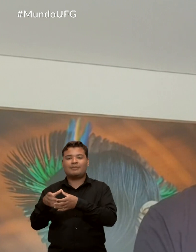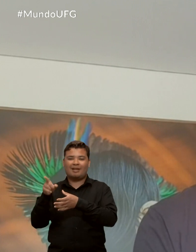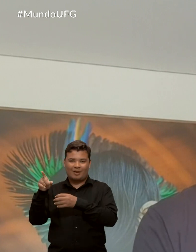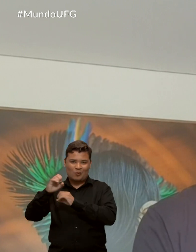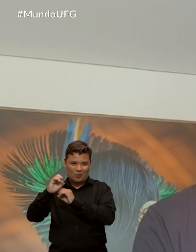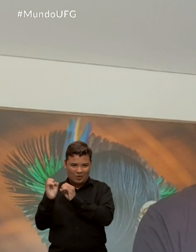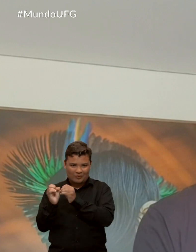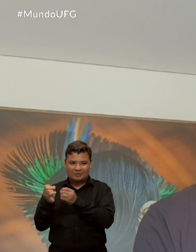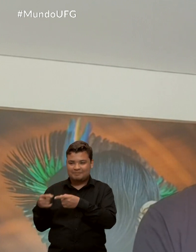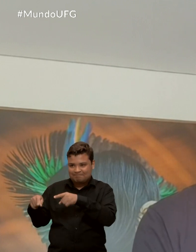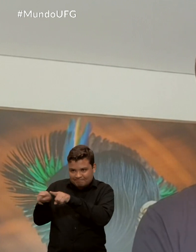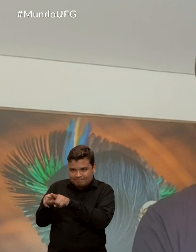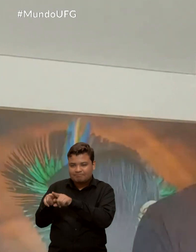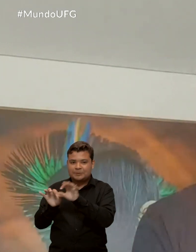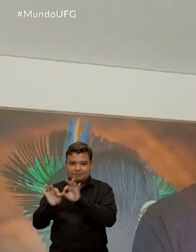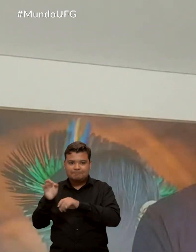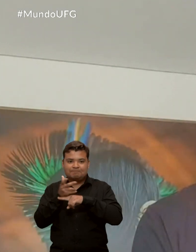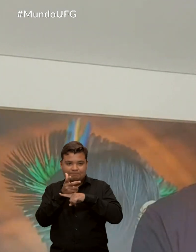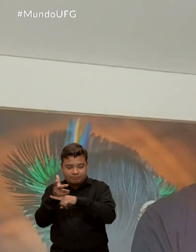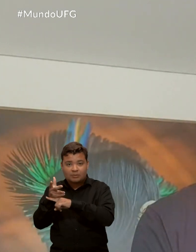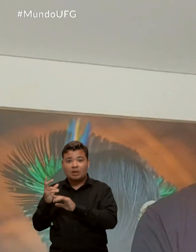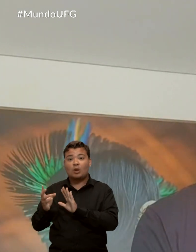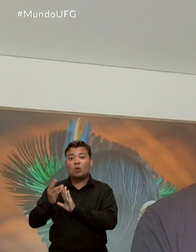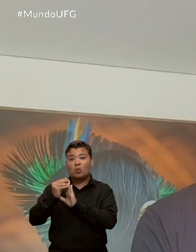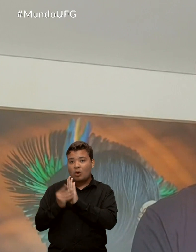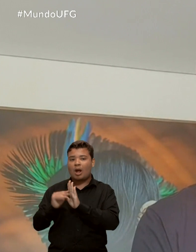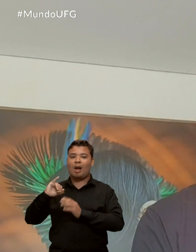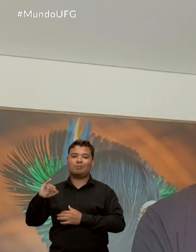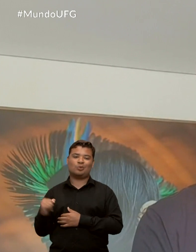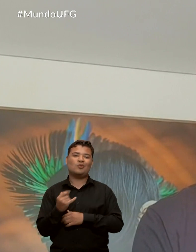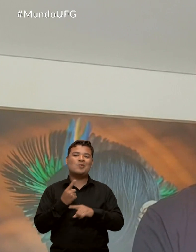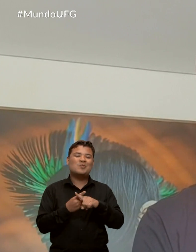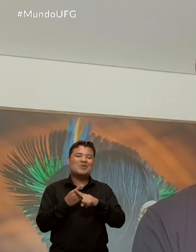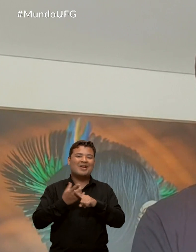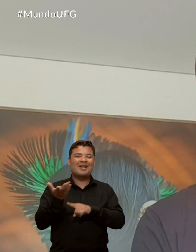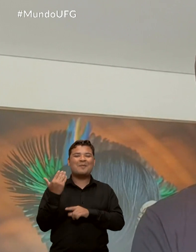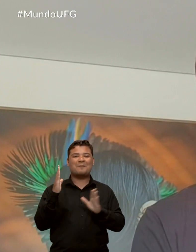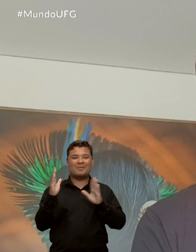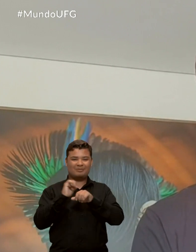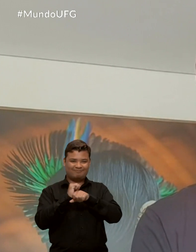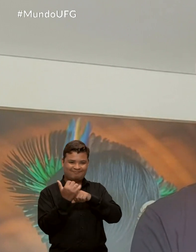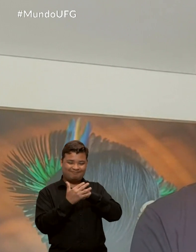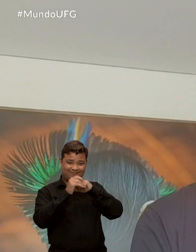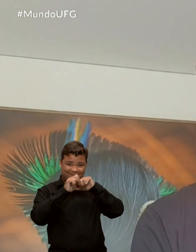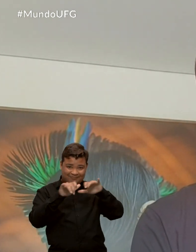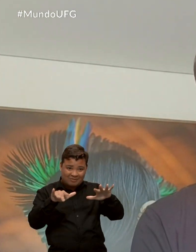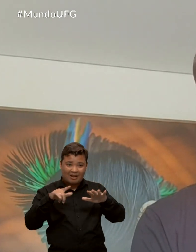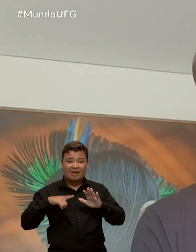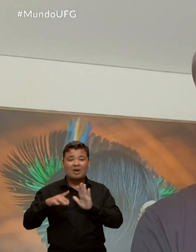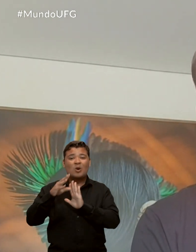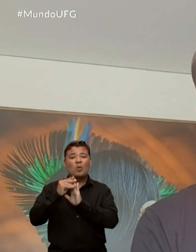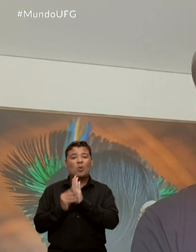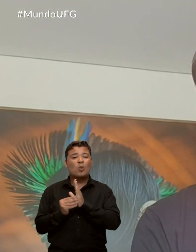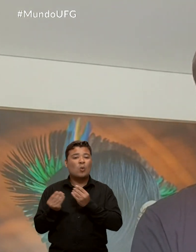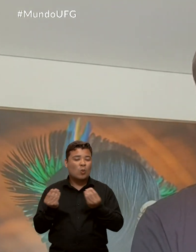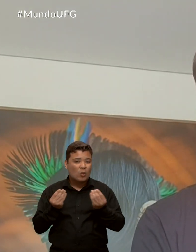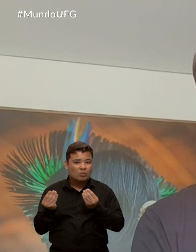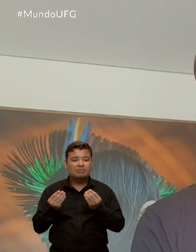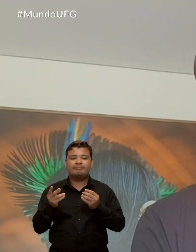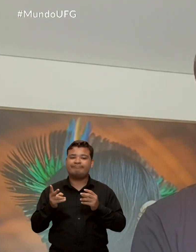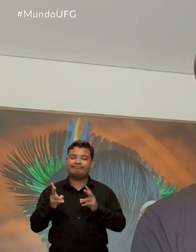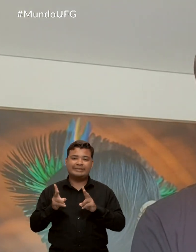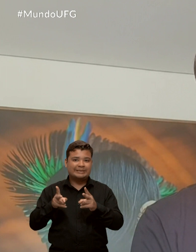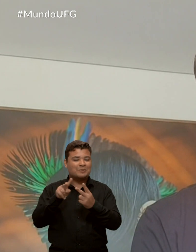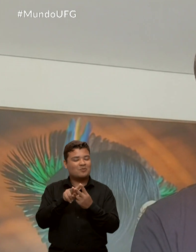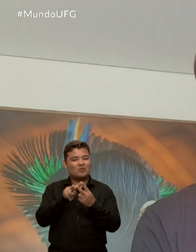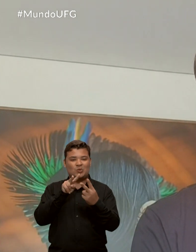nós aproveitamos esse conteúdo, já que a gente estava na pandemia e os conteúdos eram passados todos